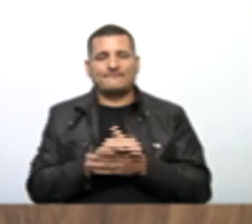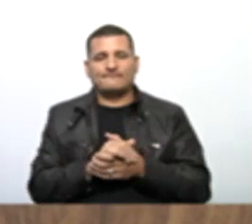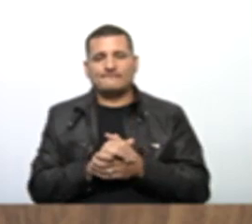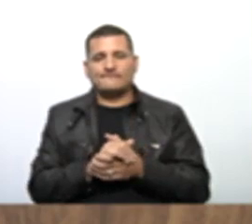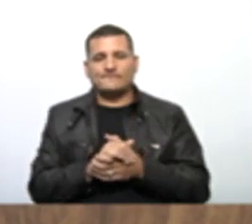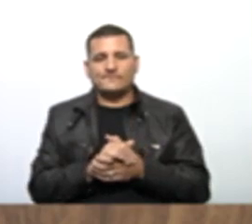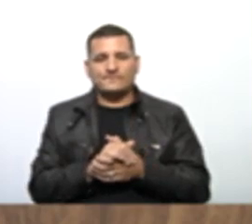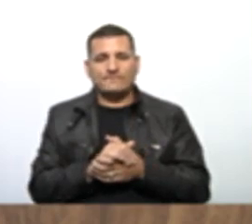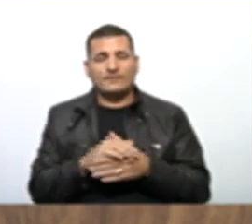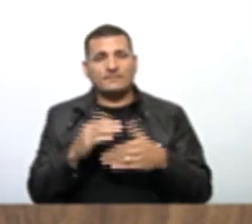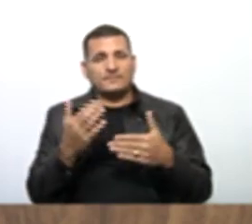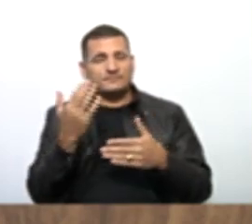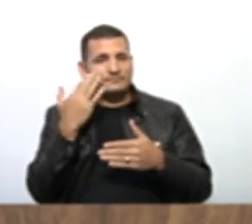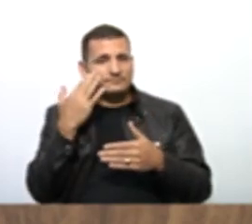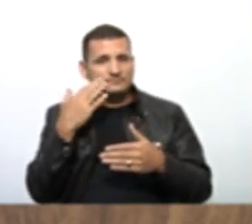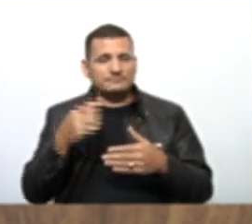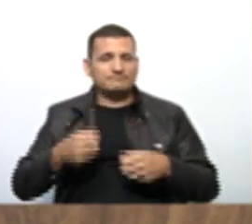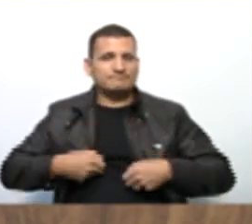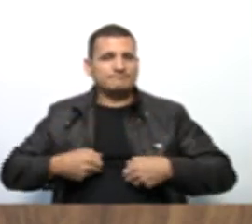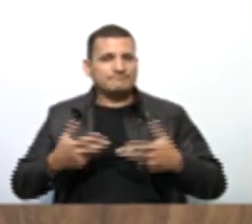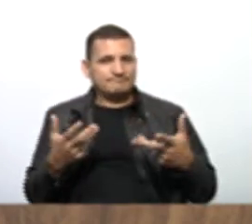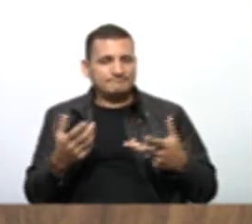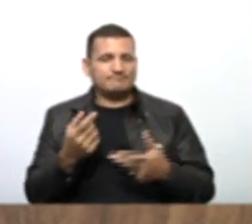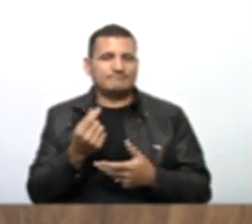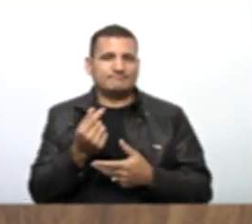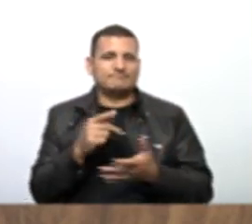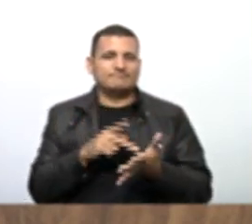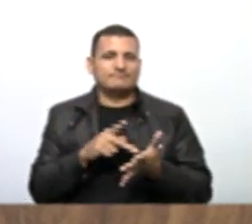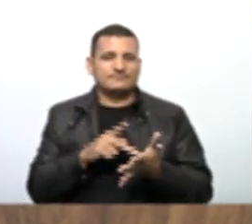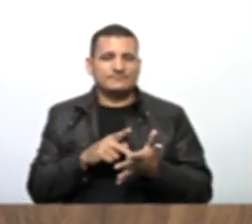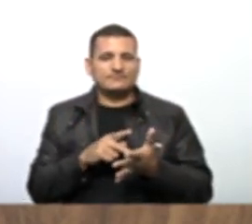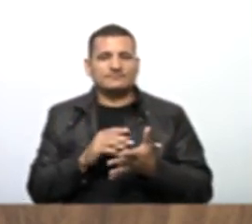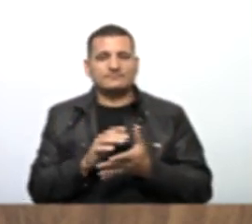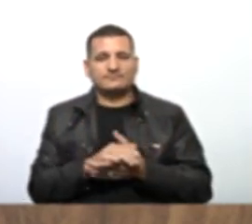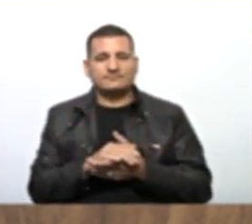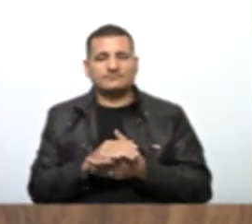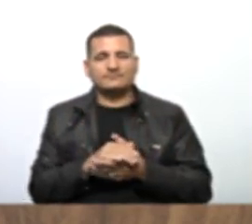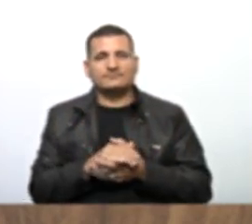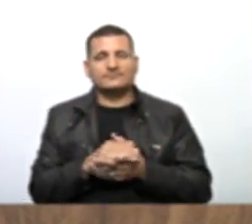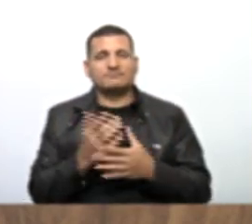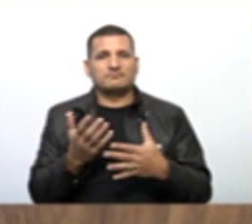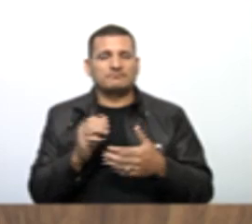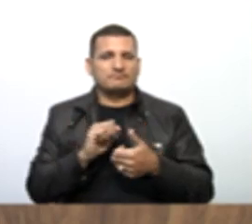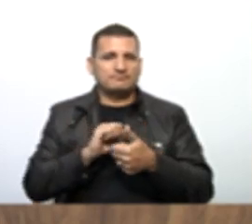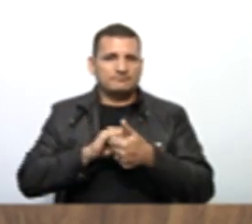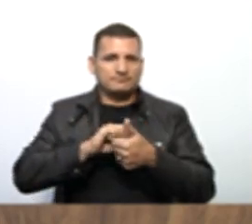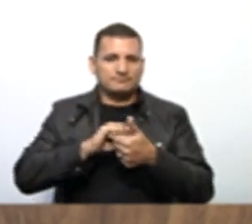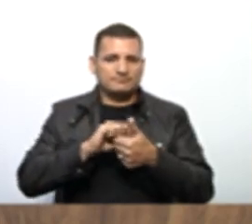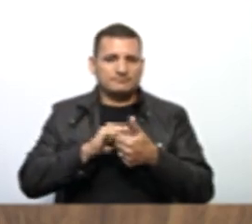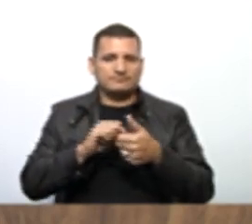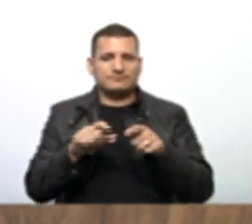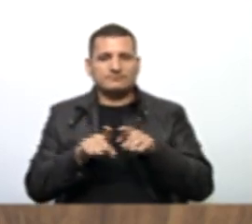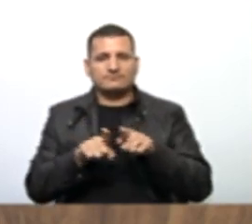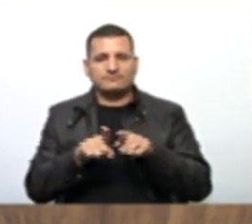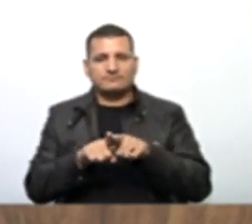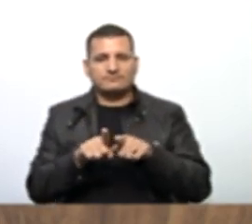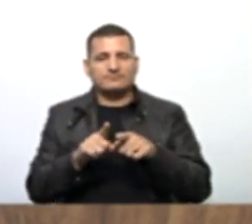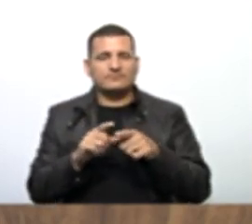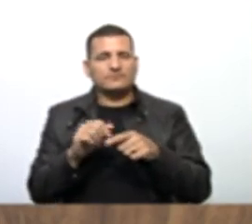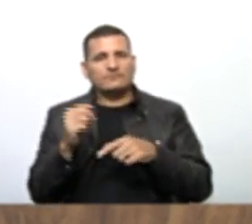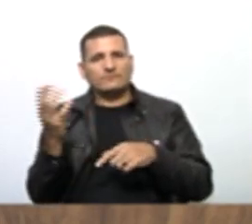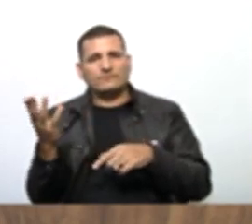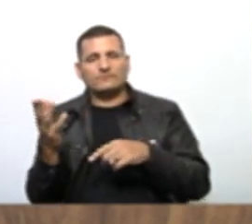no entanto a gente sabe que isso tem um custo não possui a gente também pode estar fazendo de com qualidade também isso fora fazer em